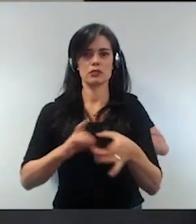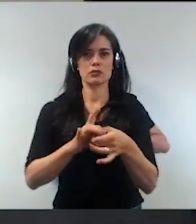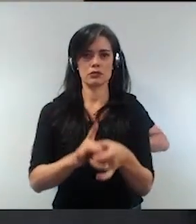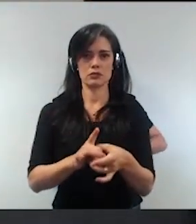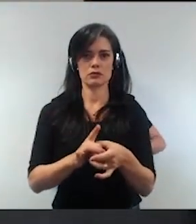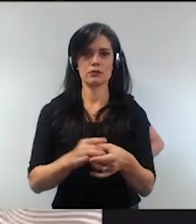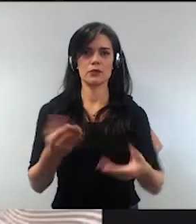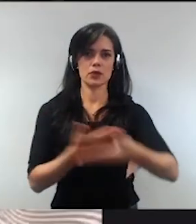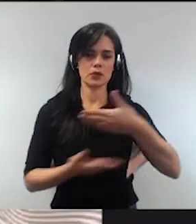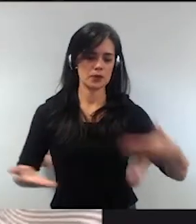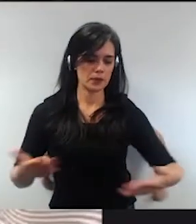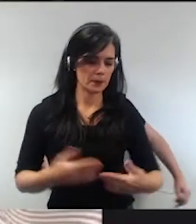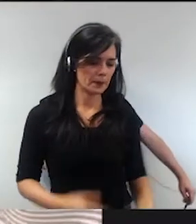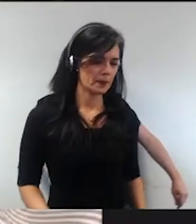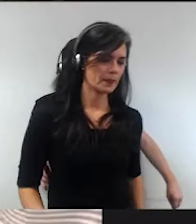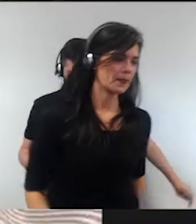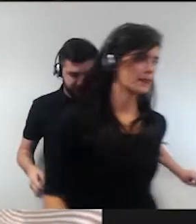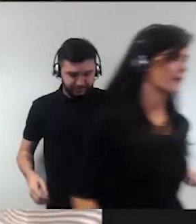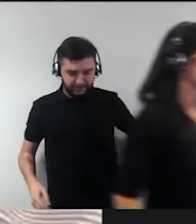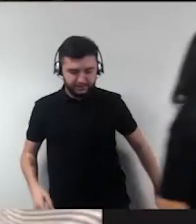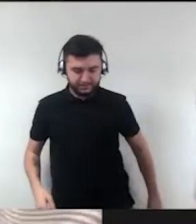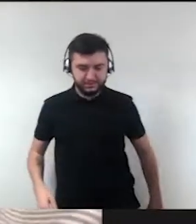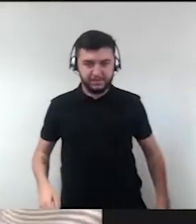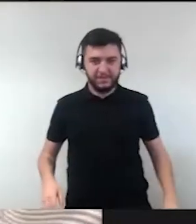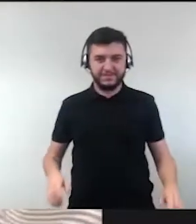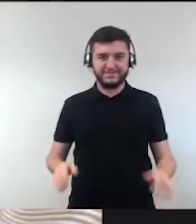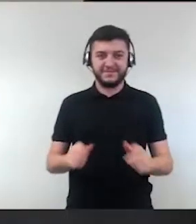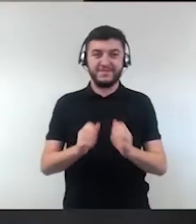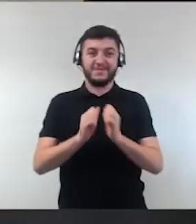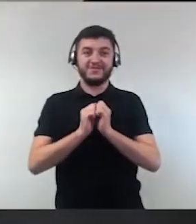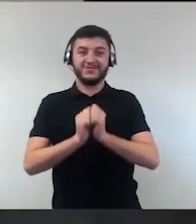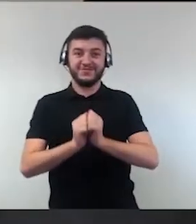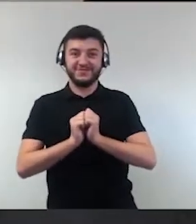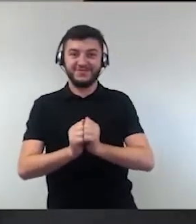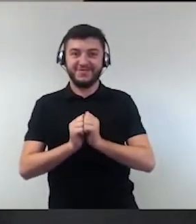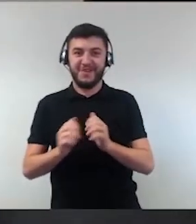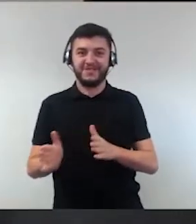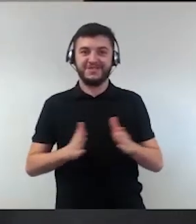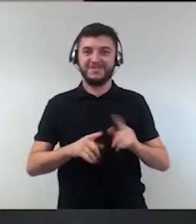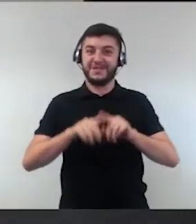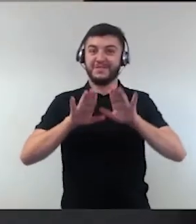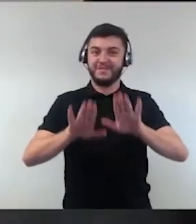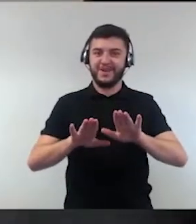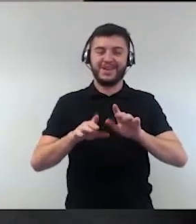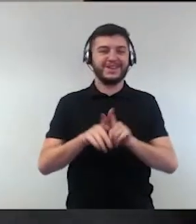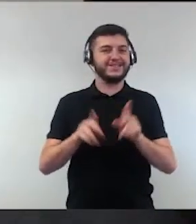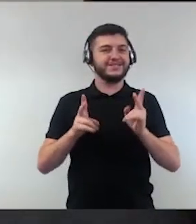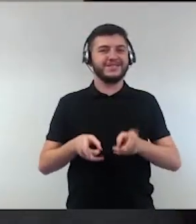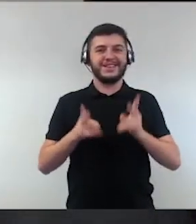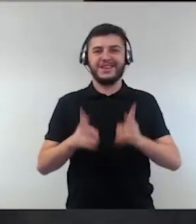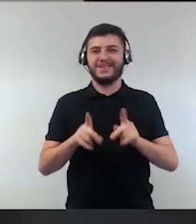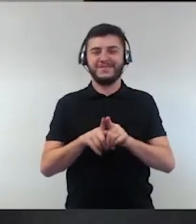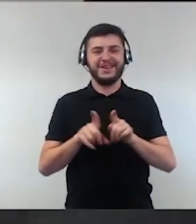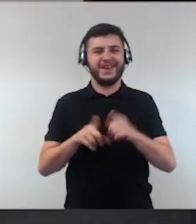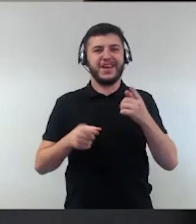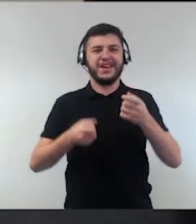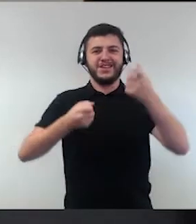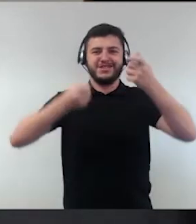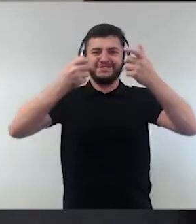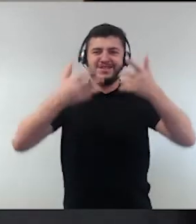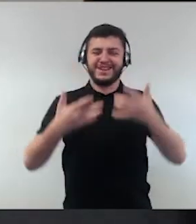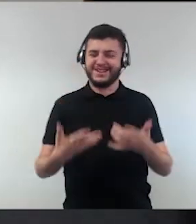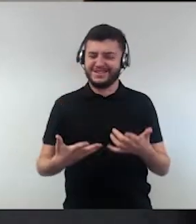Todos juntos, né? Todos juntos. Sem Agora, mas foi, como sempre, brilhantíssima a sua